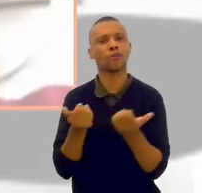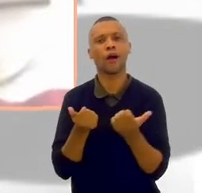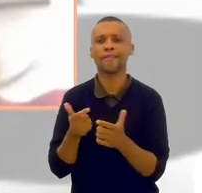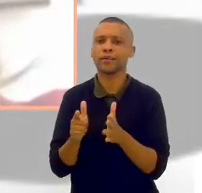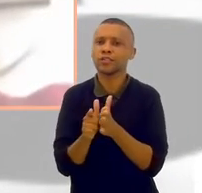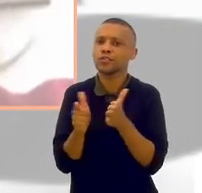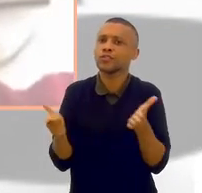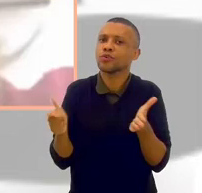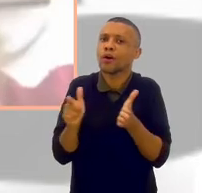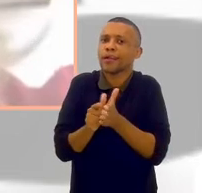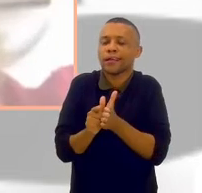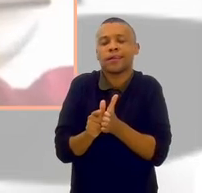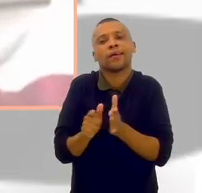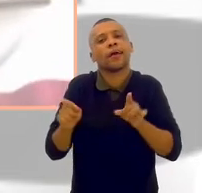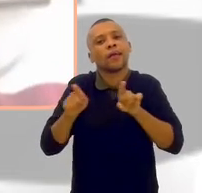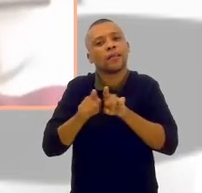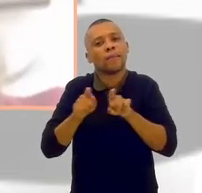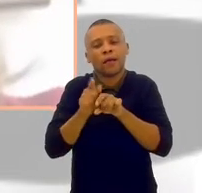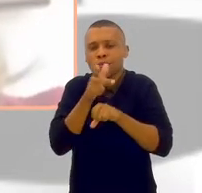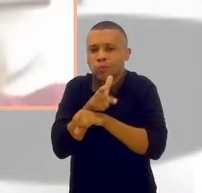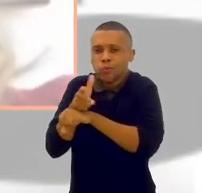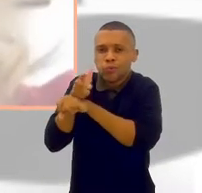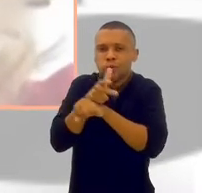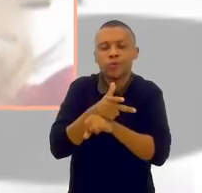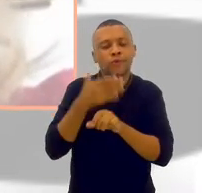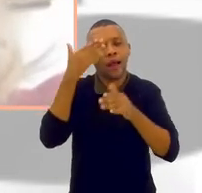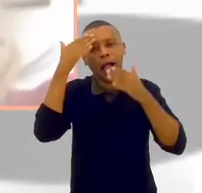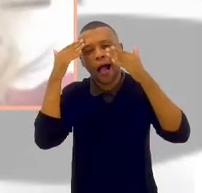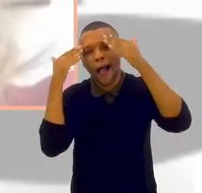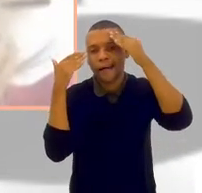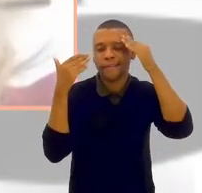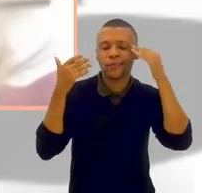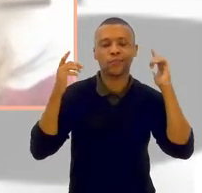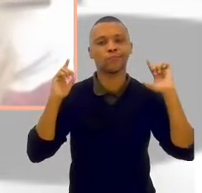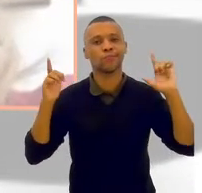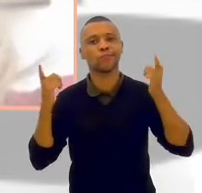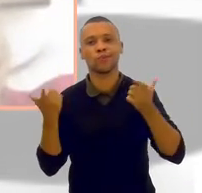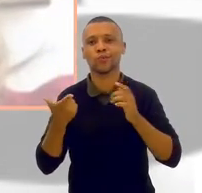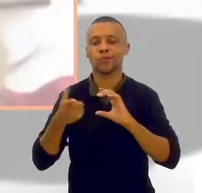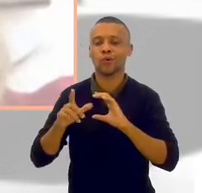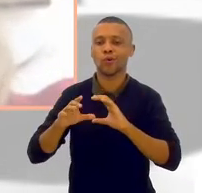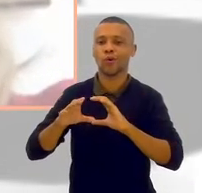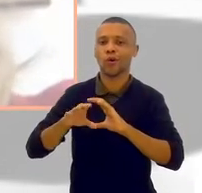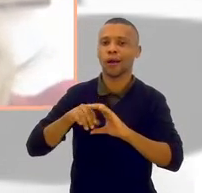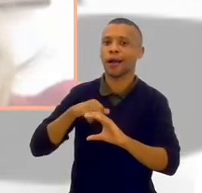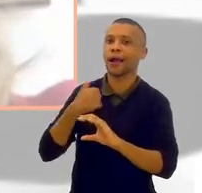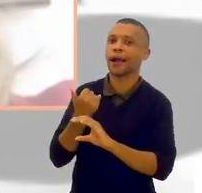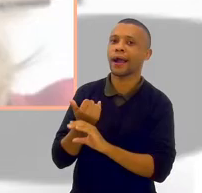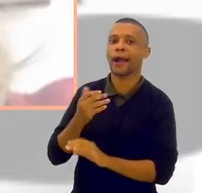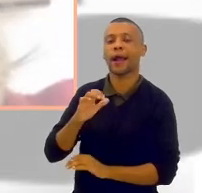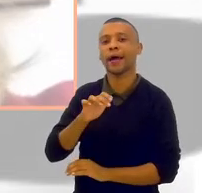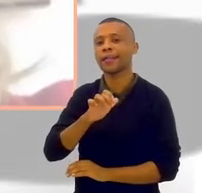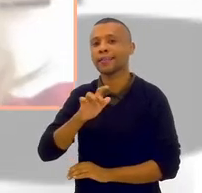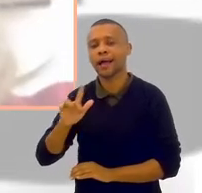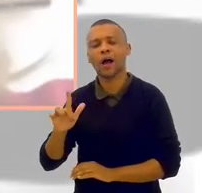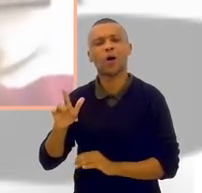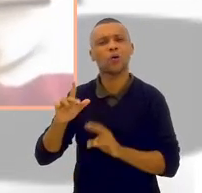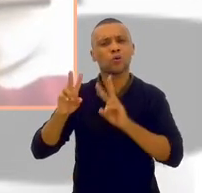e também faz programas, né, de aventuras no canal de travel, né, travel